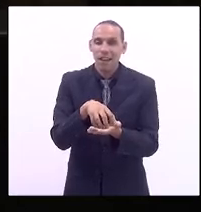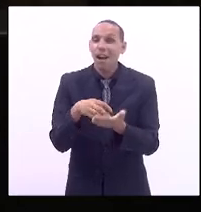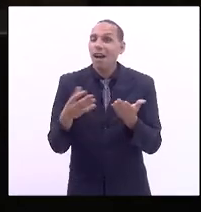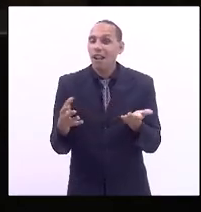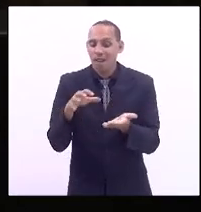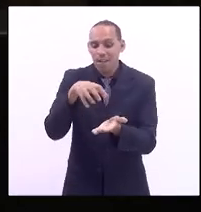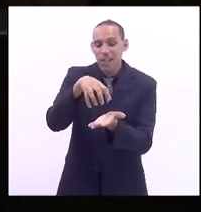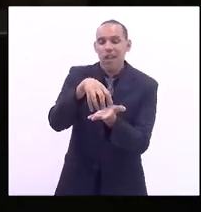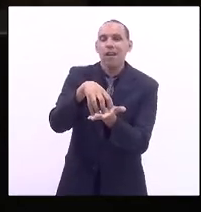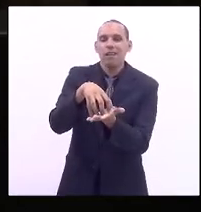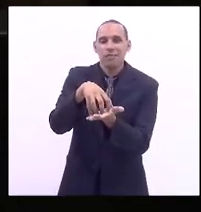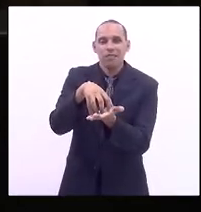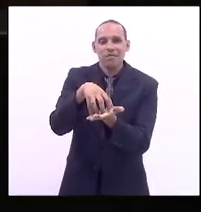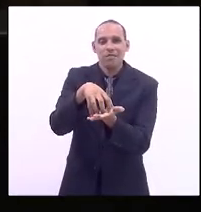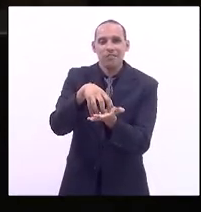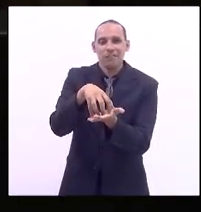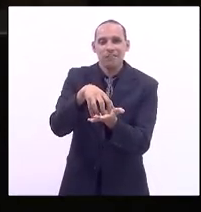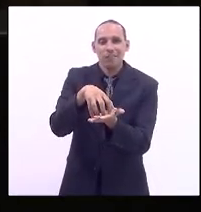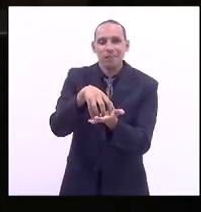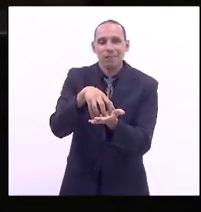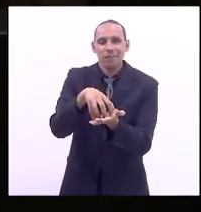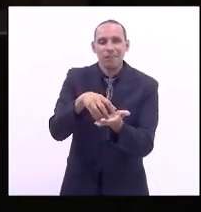epicentro vitalizado